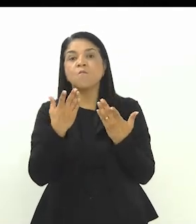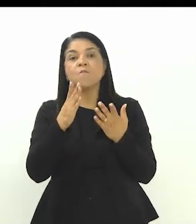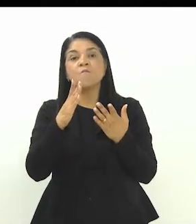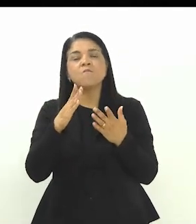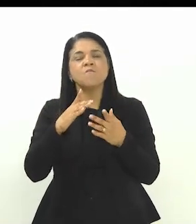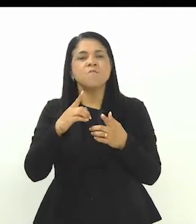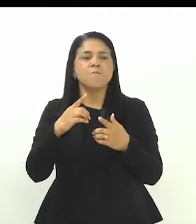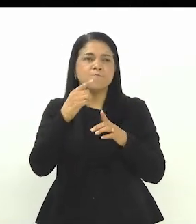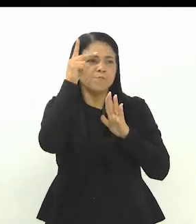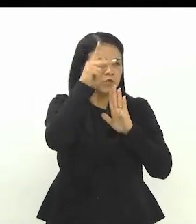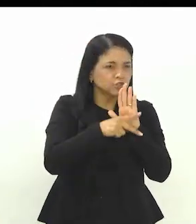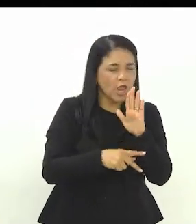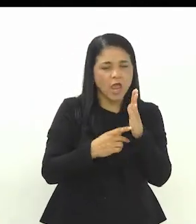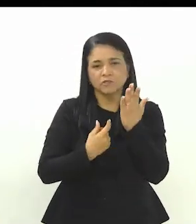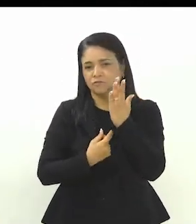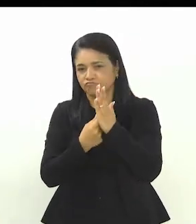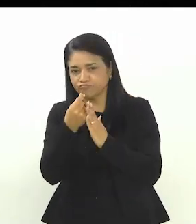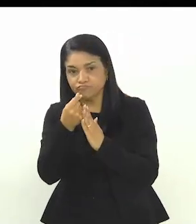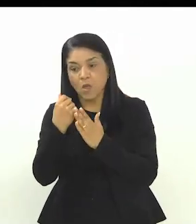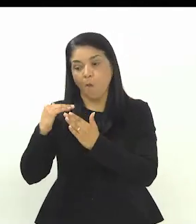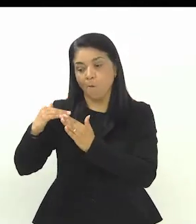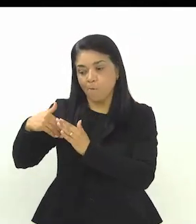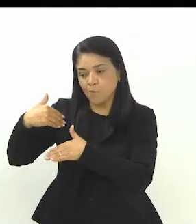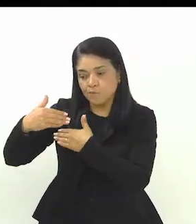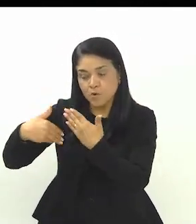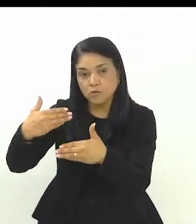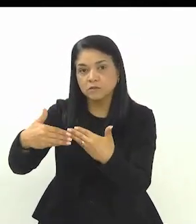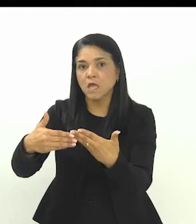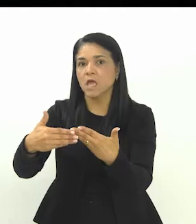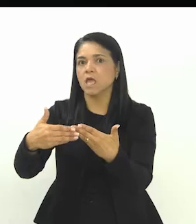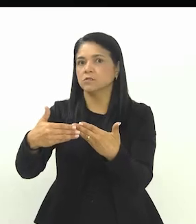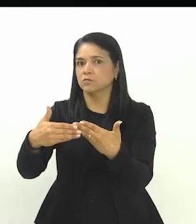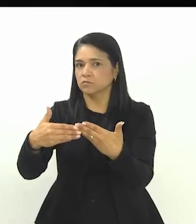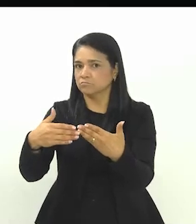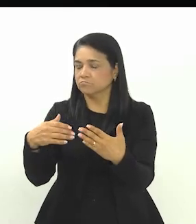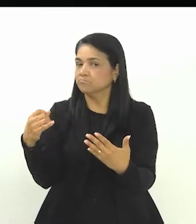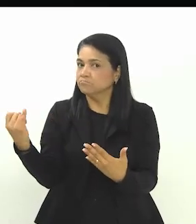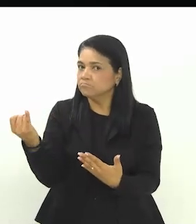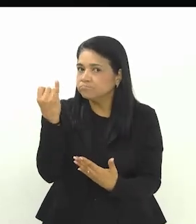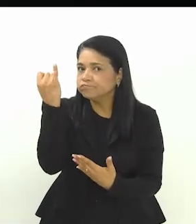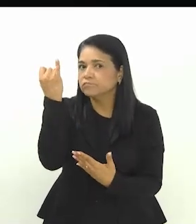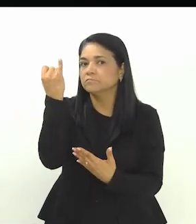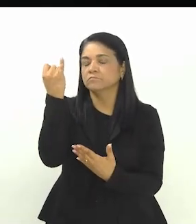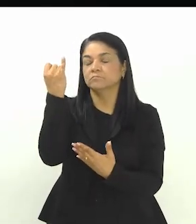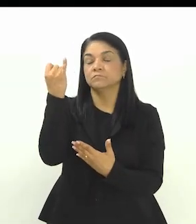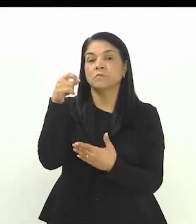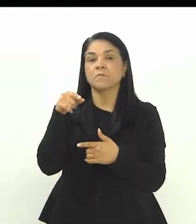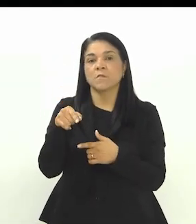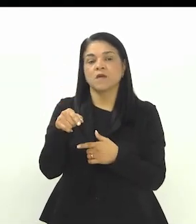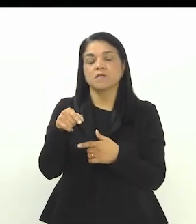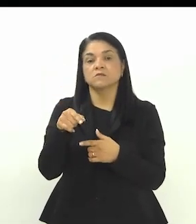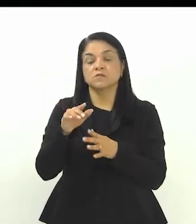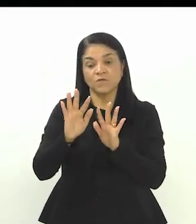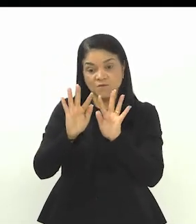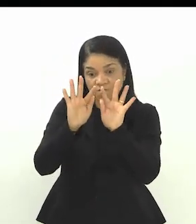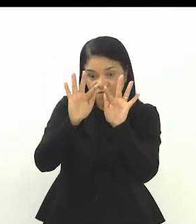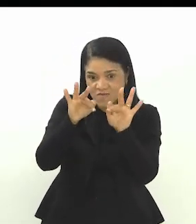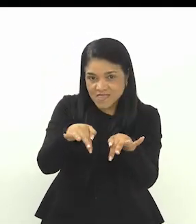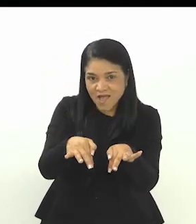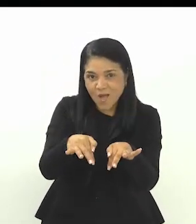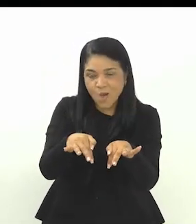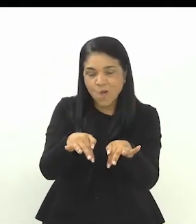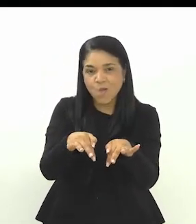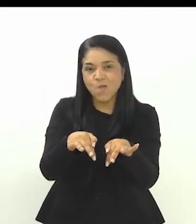acontece, seja ela de projeto financeiro, porque é um processo difícil e grandioso. Nem se fala, né? Mas assim, o